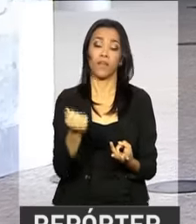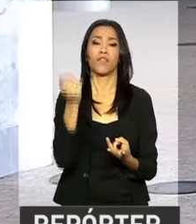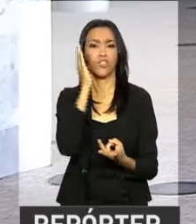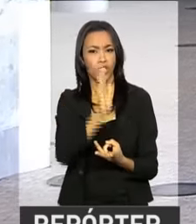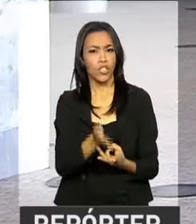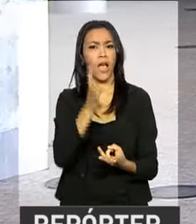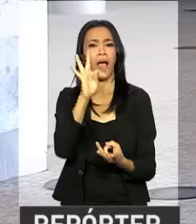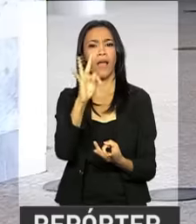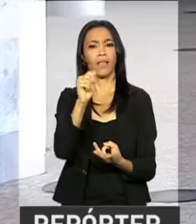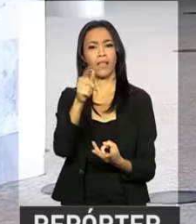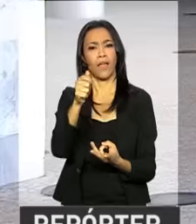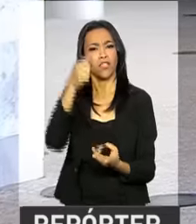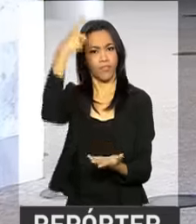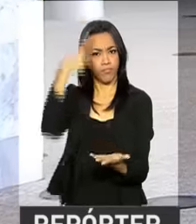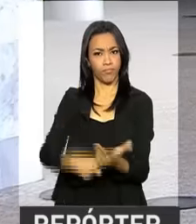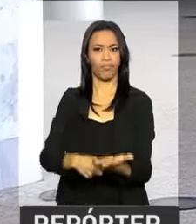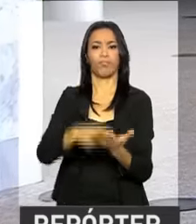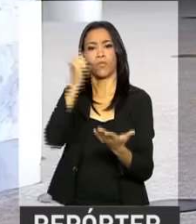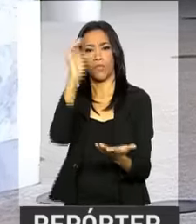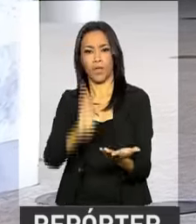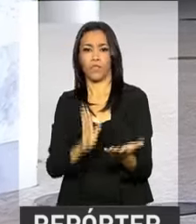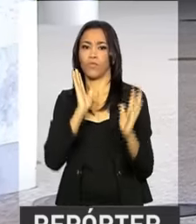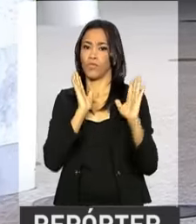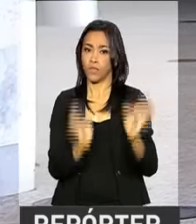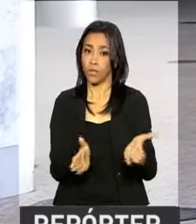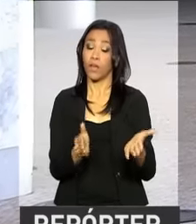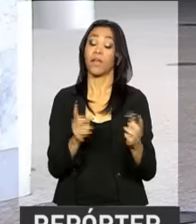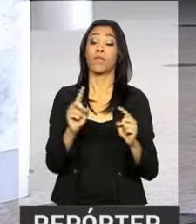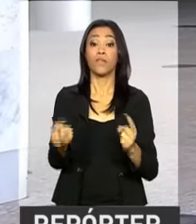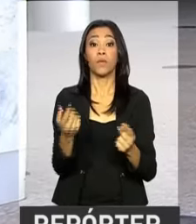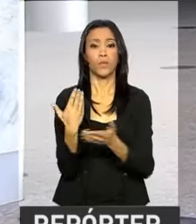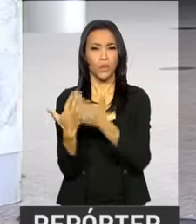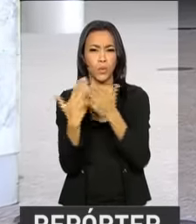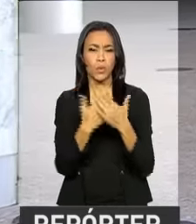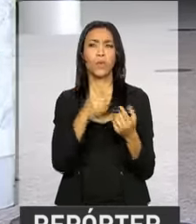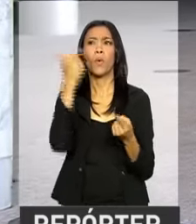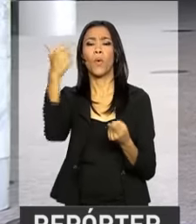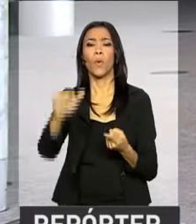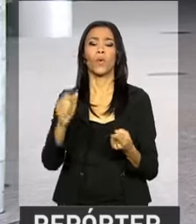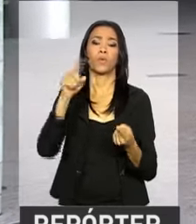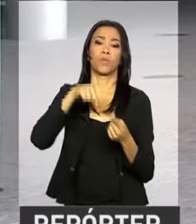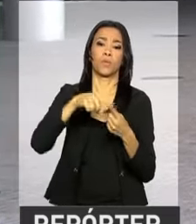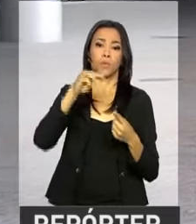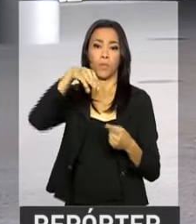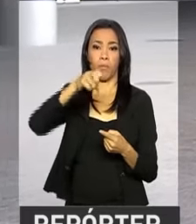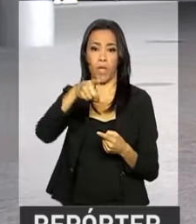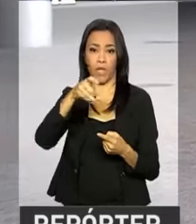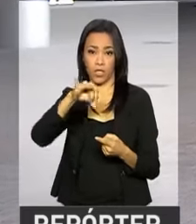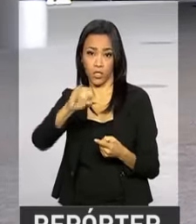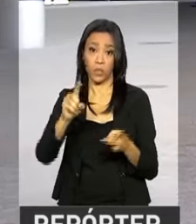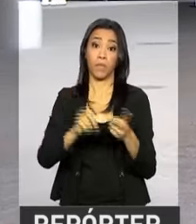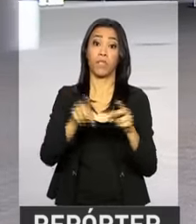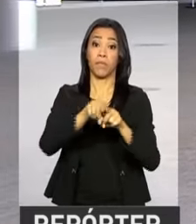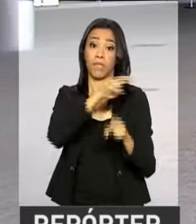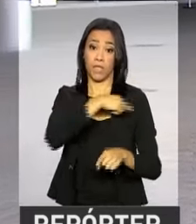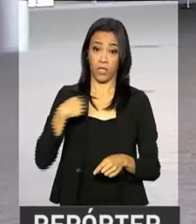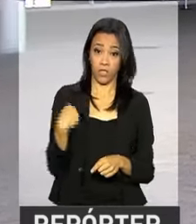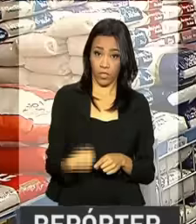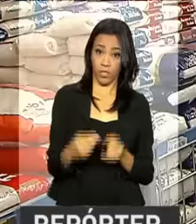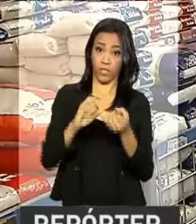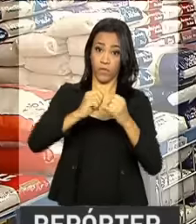está regulamentada. O governo também estuda a importação do produto do México e da China. Vamos acompanhar mais na reportagem.